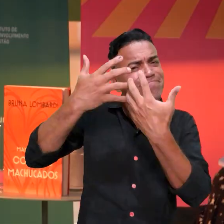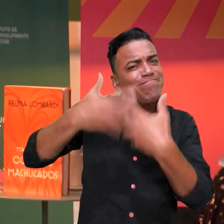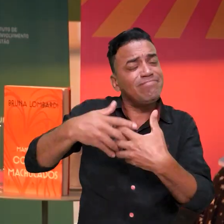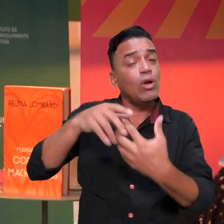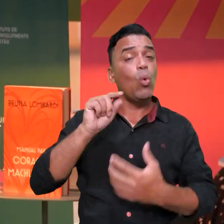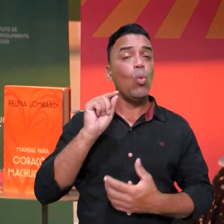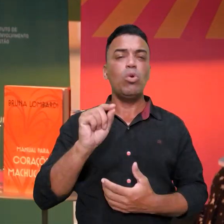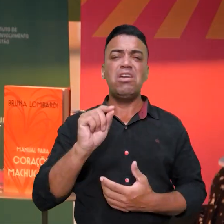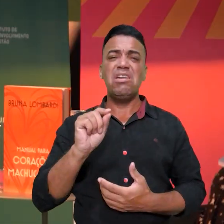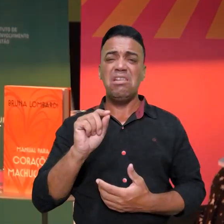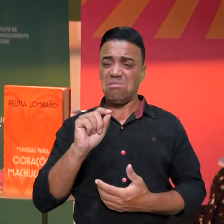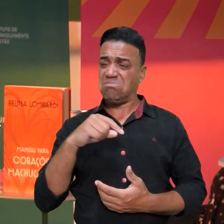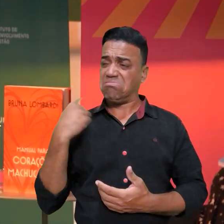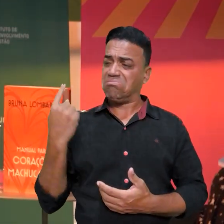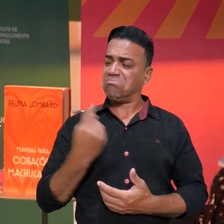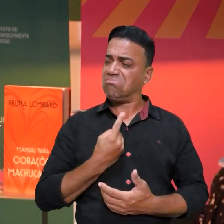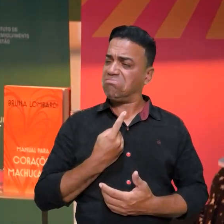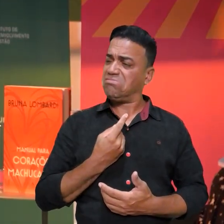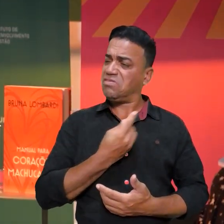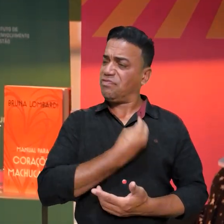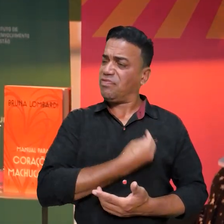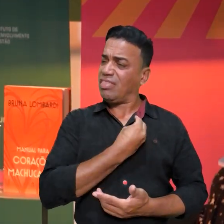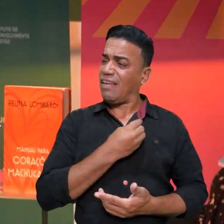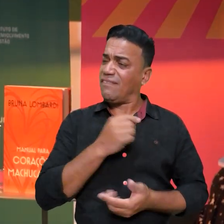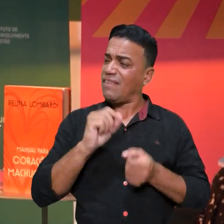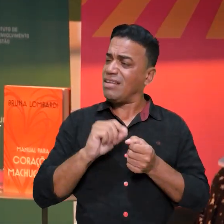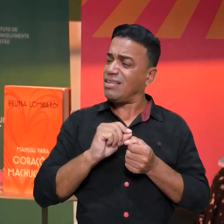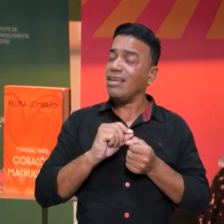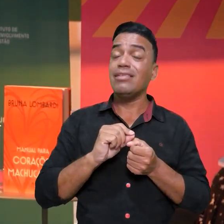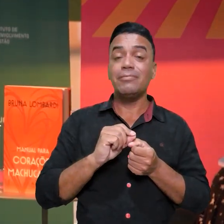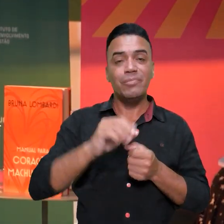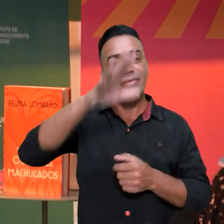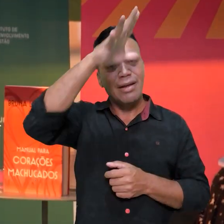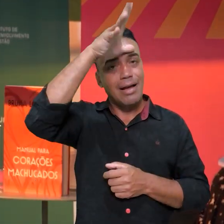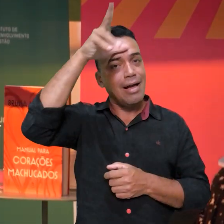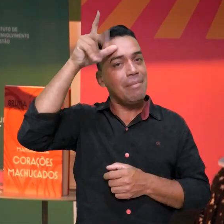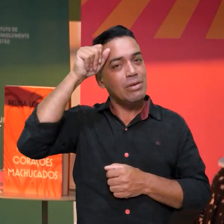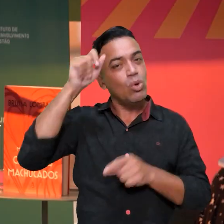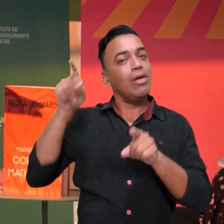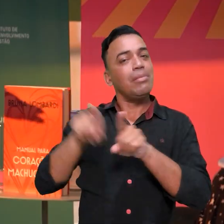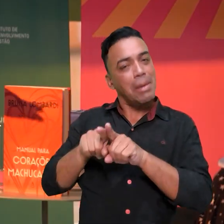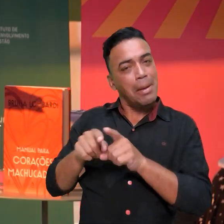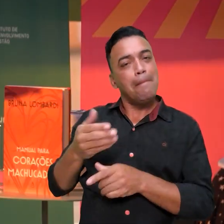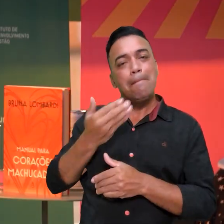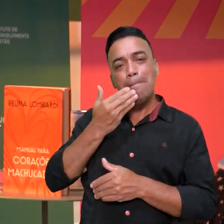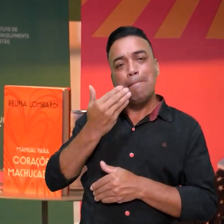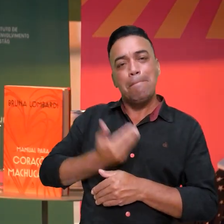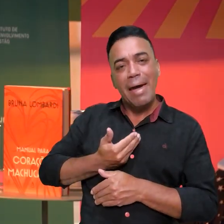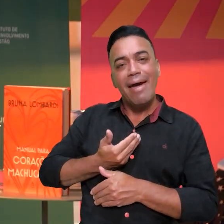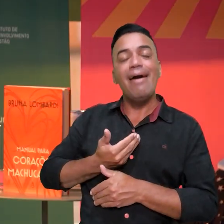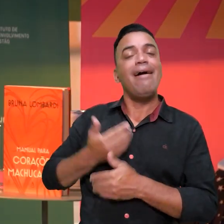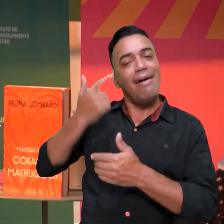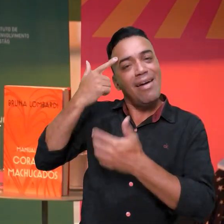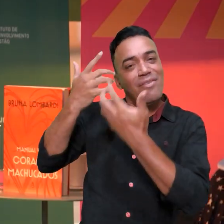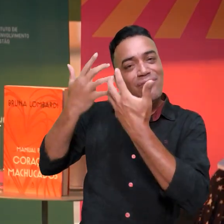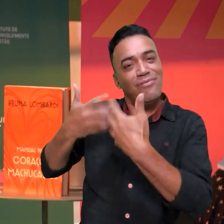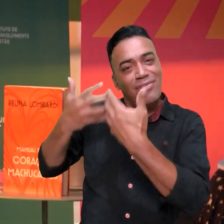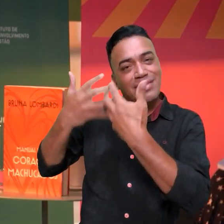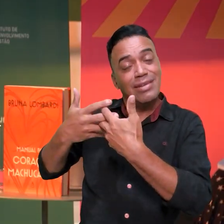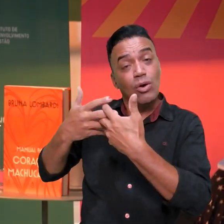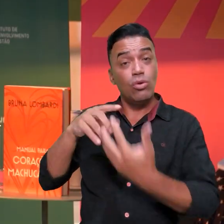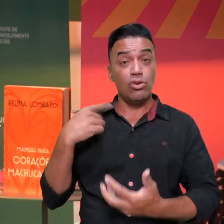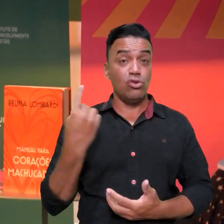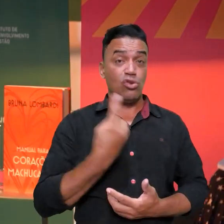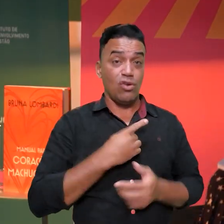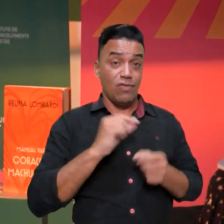o que a gente está fazendo com a gente mesmo. A Amazônia também pede essa reflexão, né? Porque, na verdade, o que a gente faz